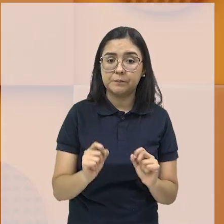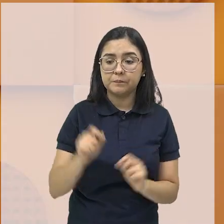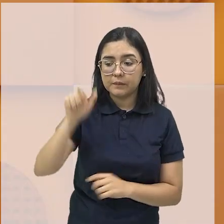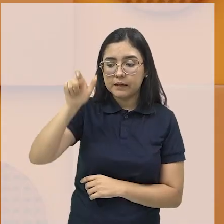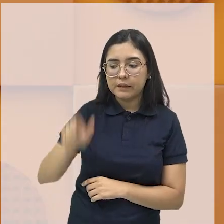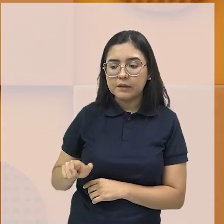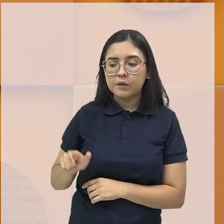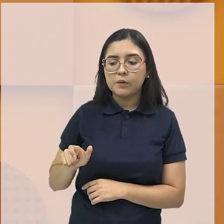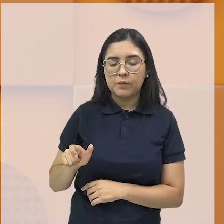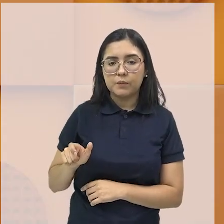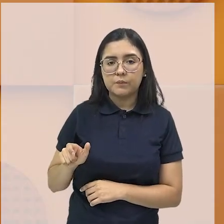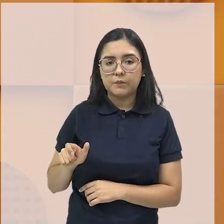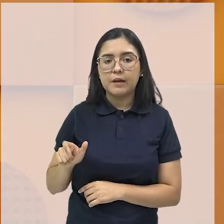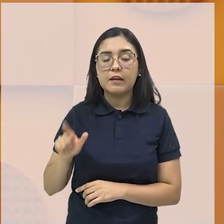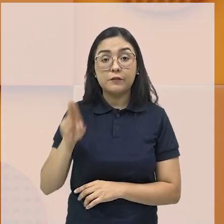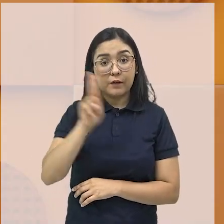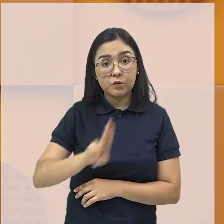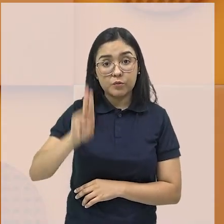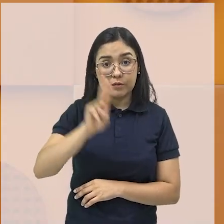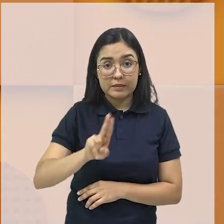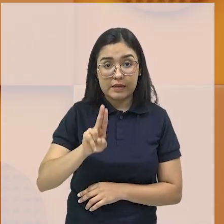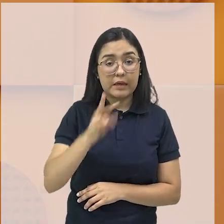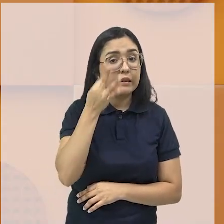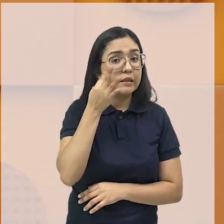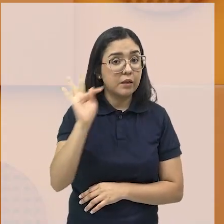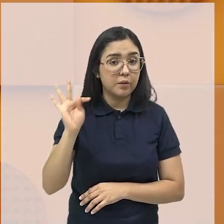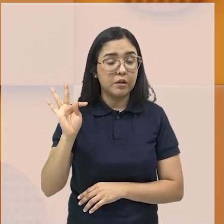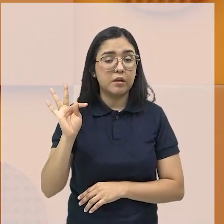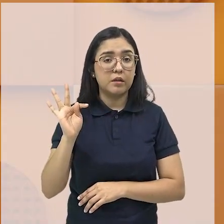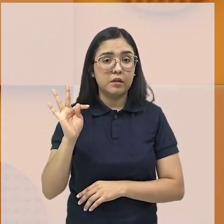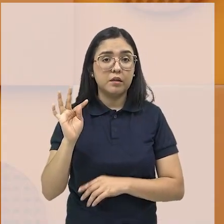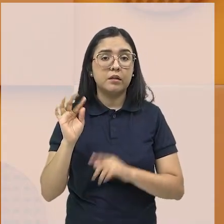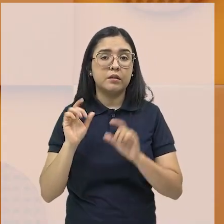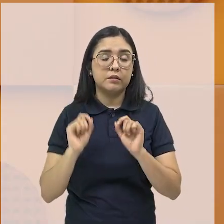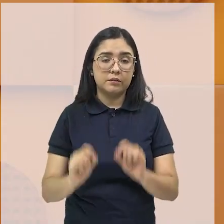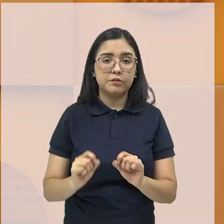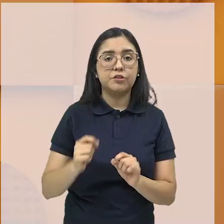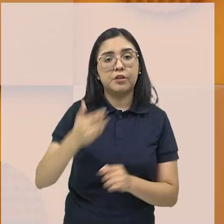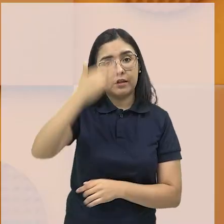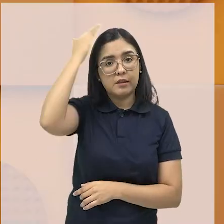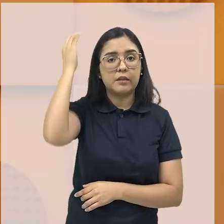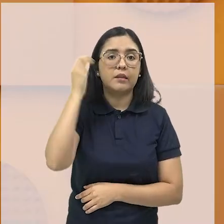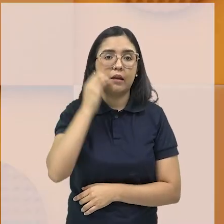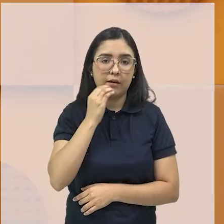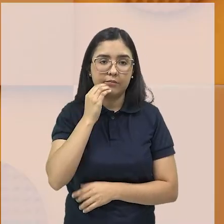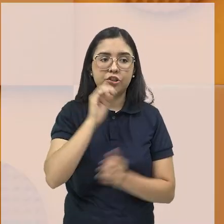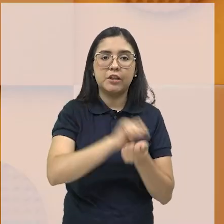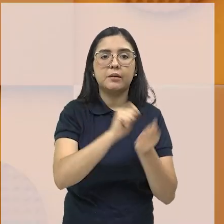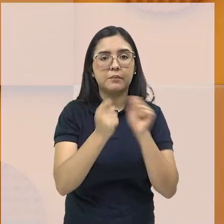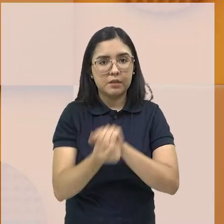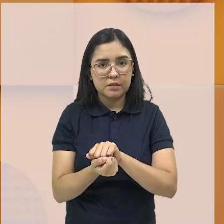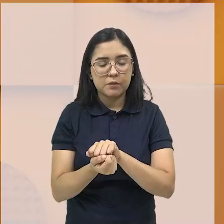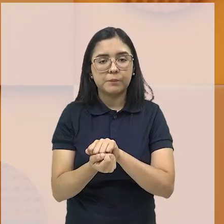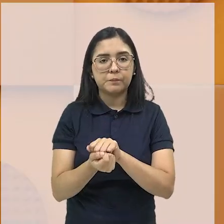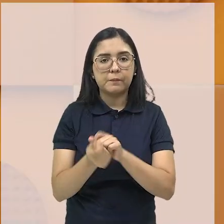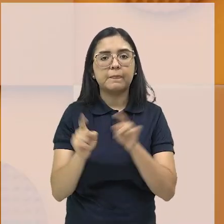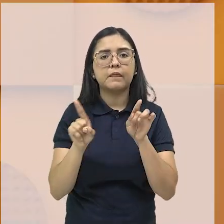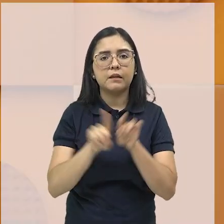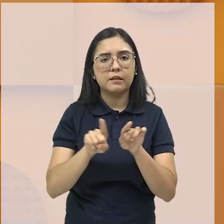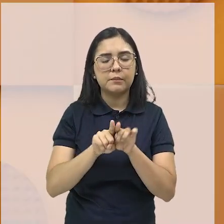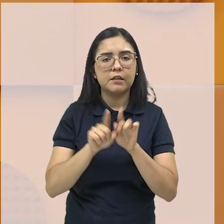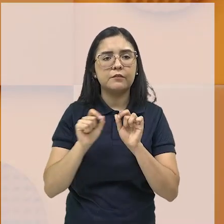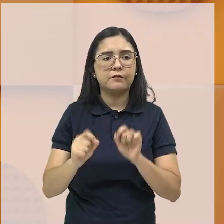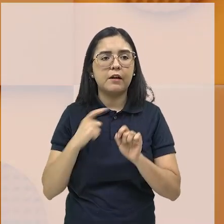que ele vai trazer a teoria da origem das espécies, da ideia de adaptação, né, e vai